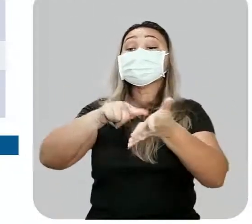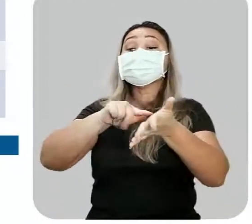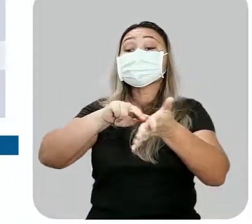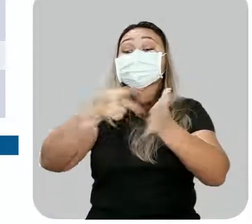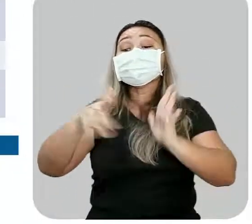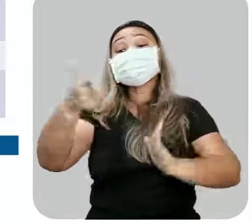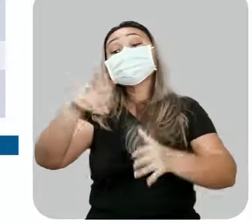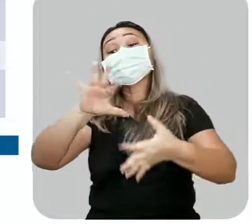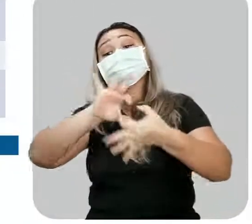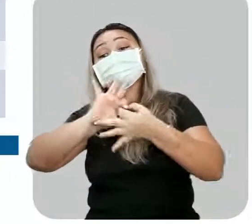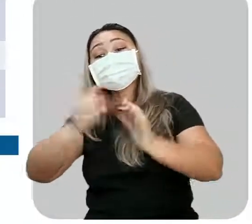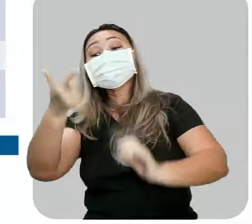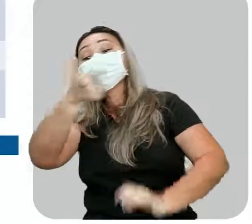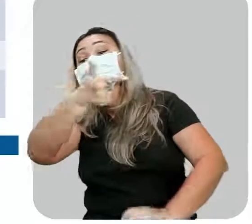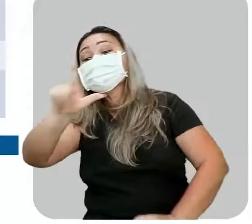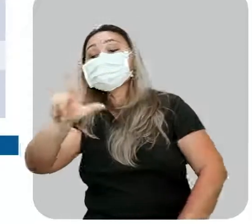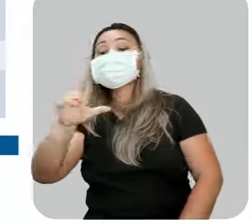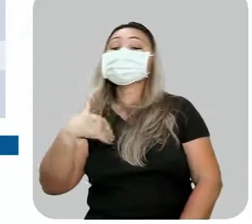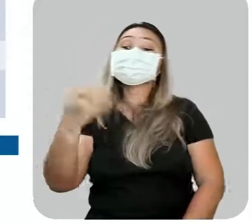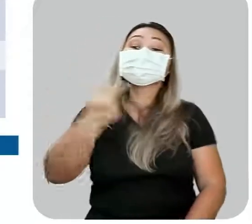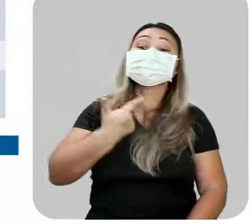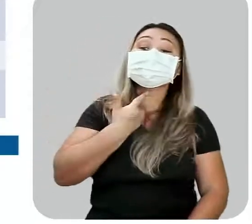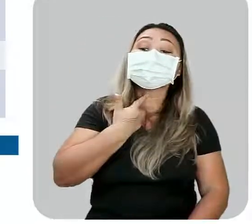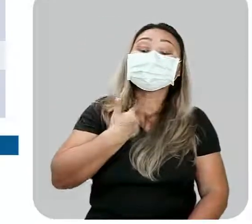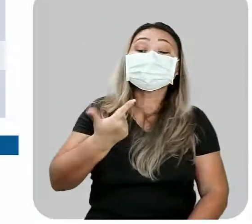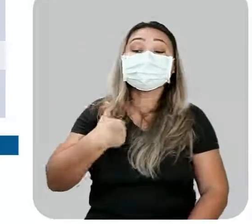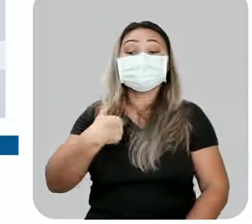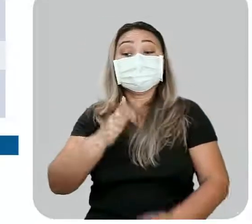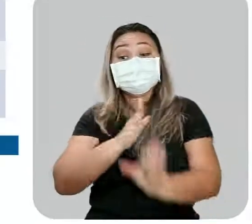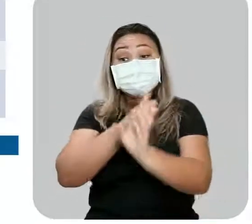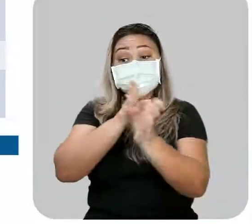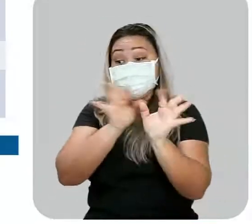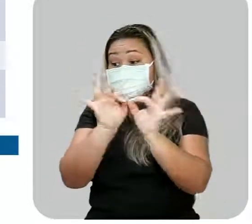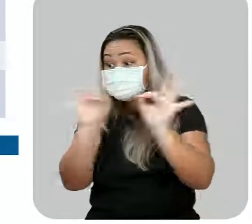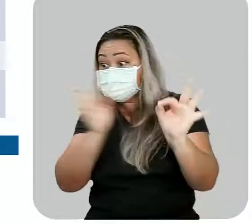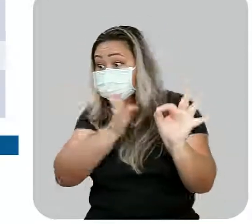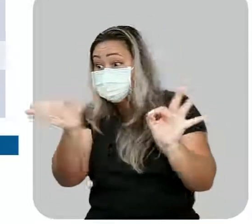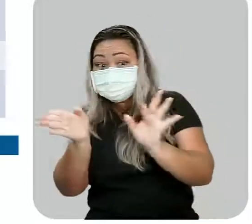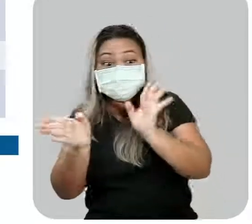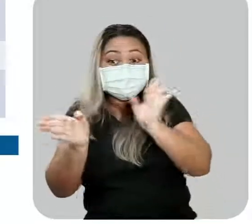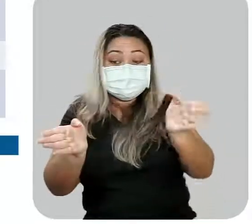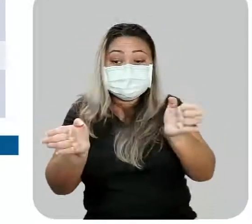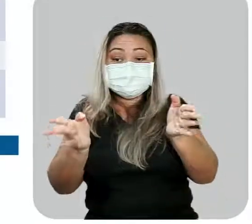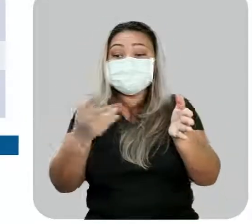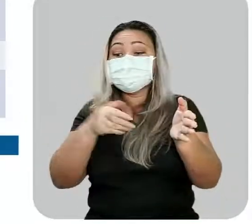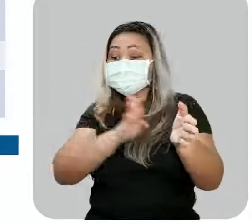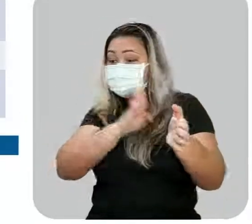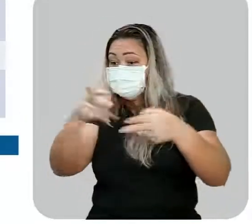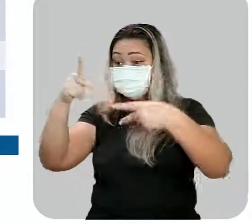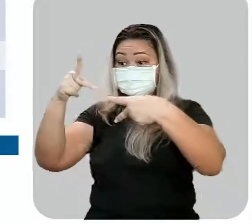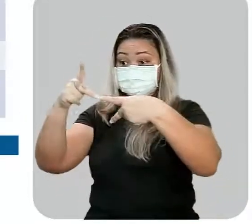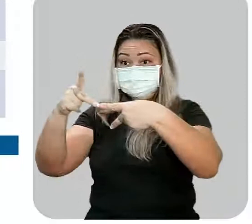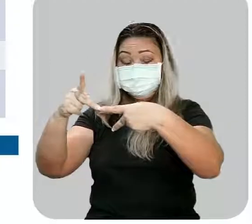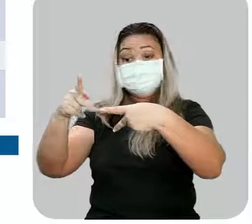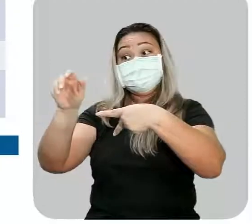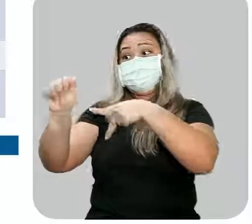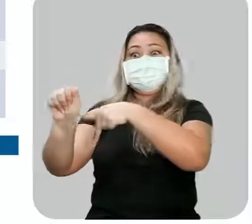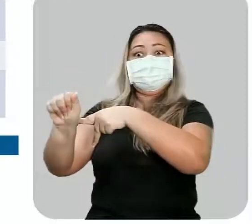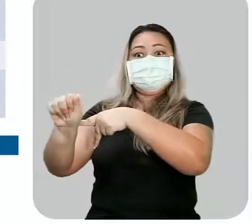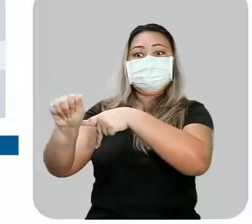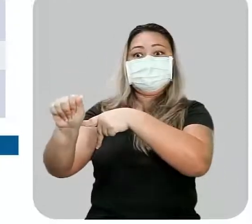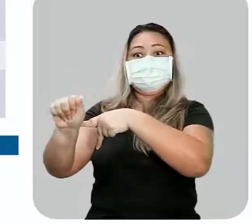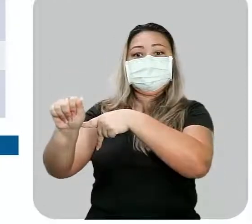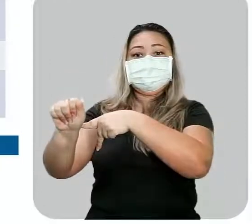de almejar, vai ser verbo transitivo indireto, rege a preposição